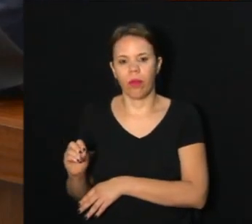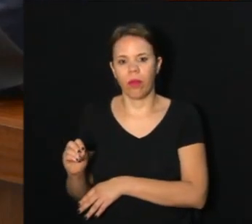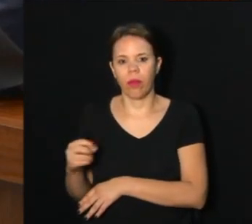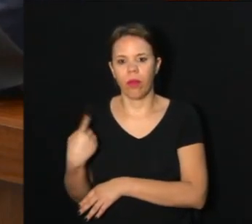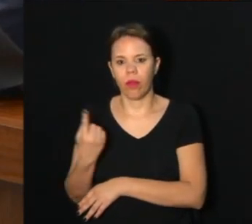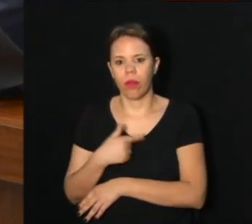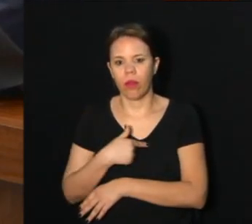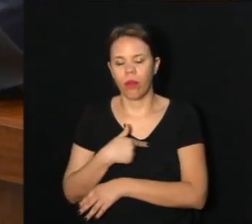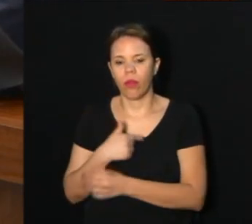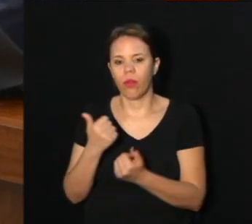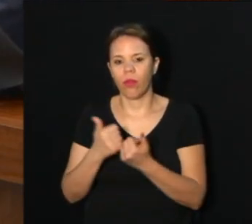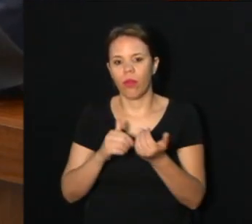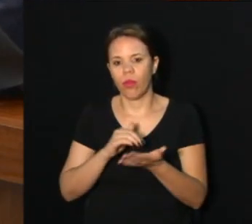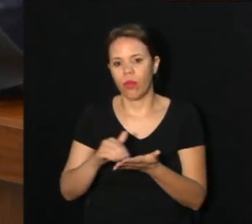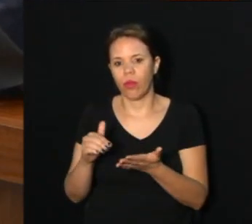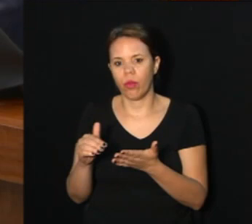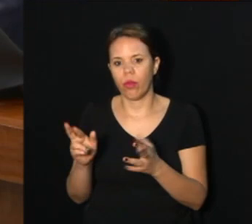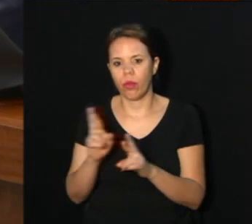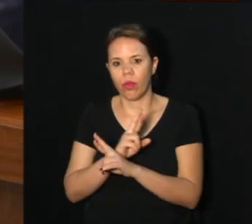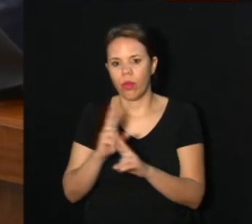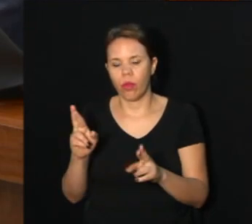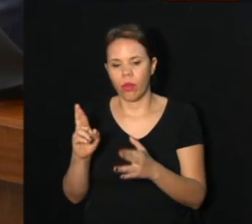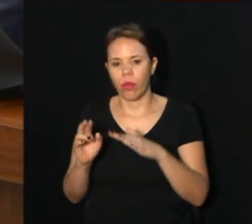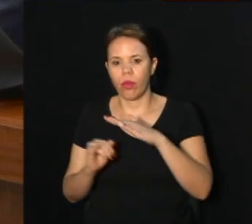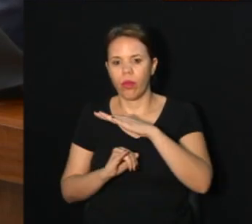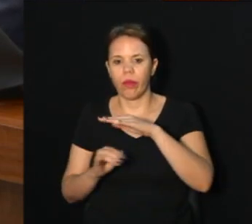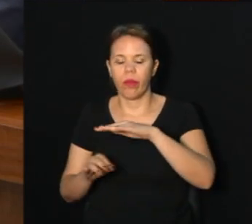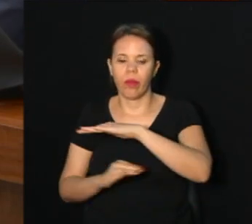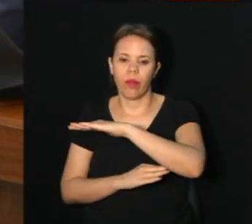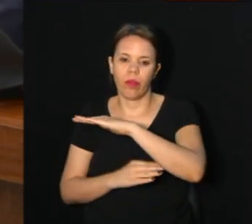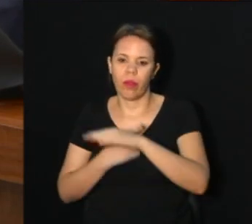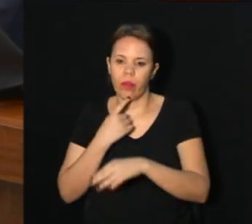nosso subsecretário de Relações Institucionais da Câmara Municipal.